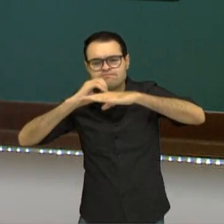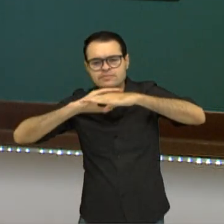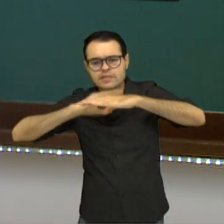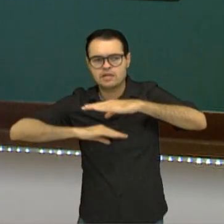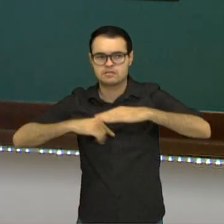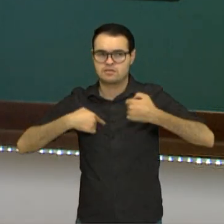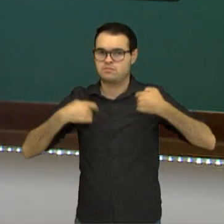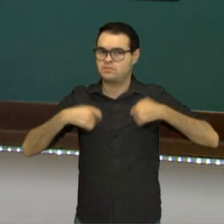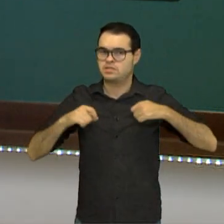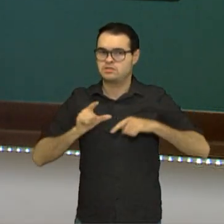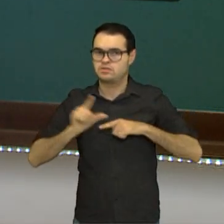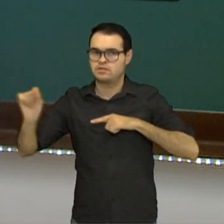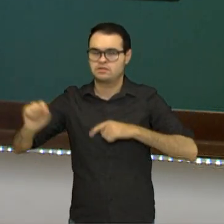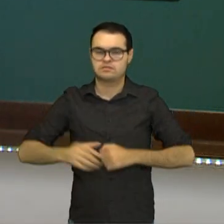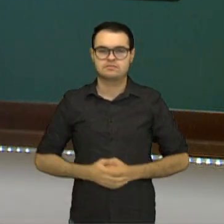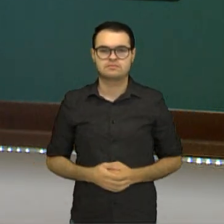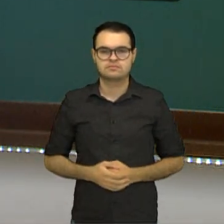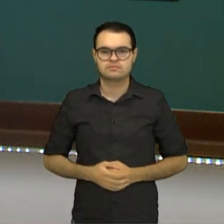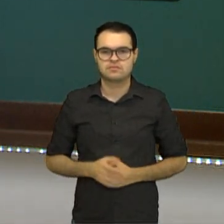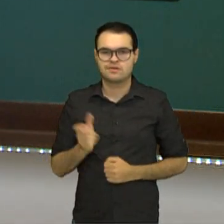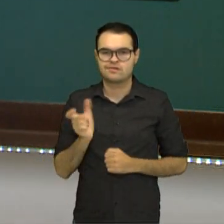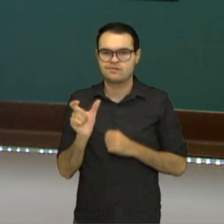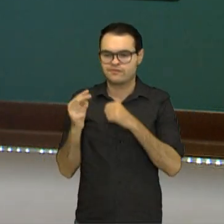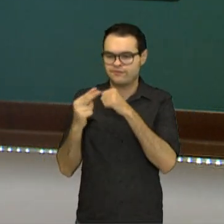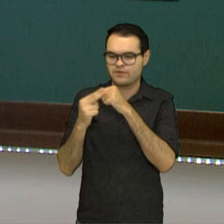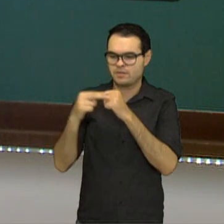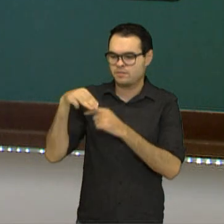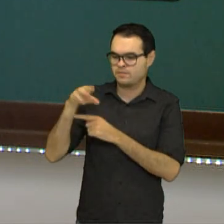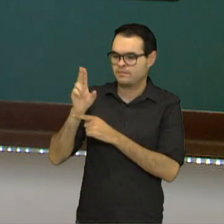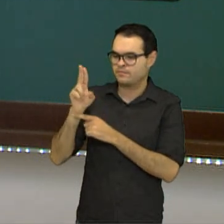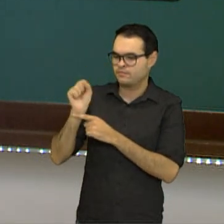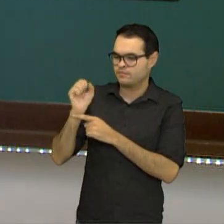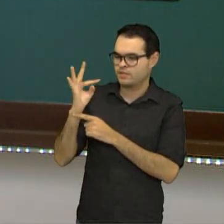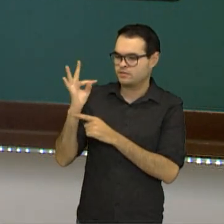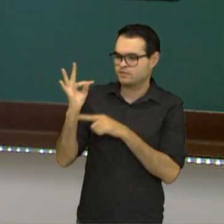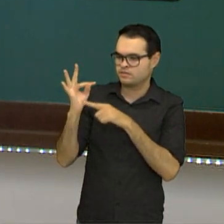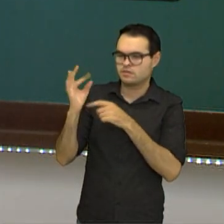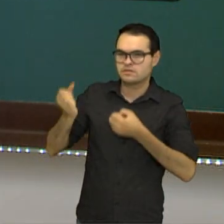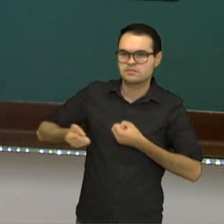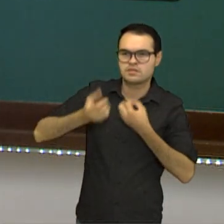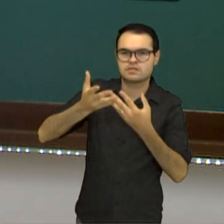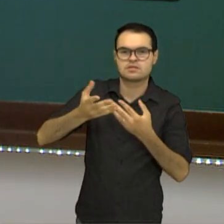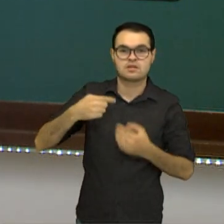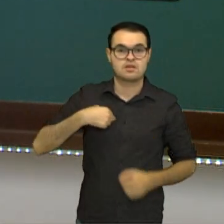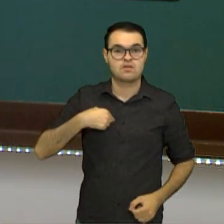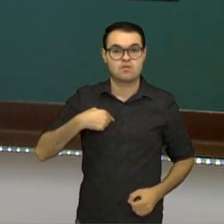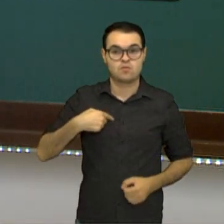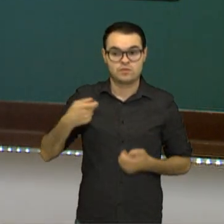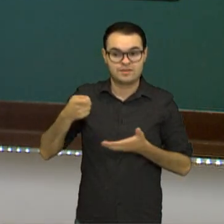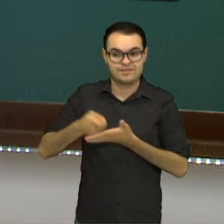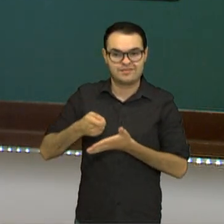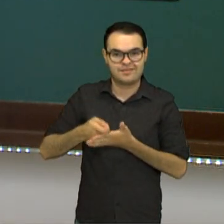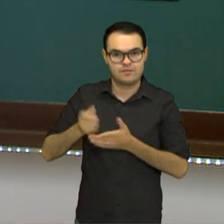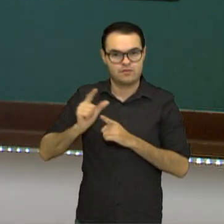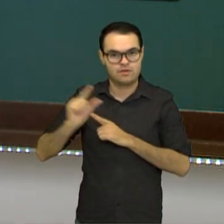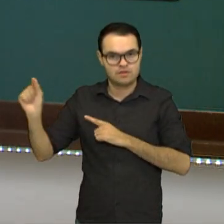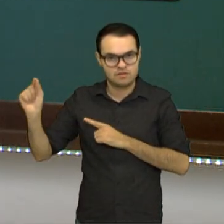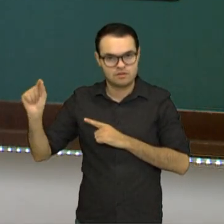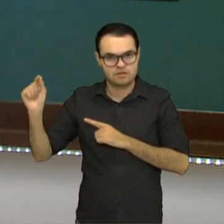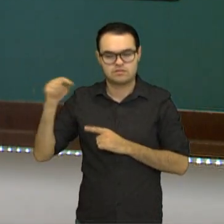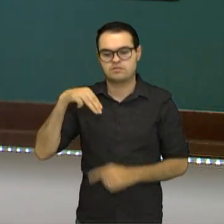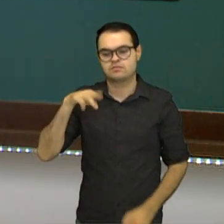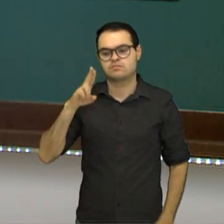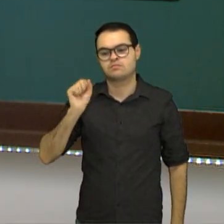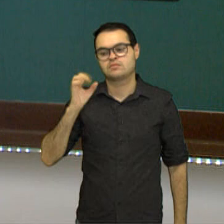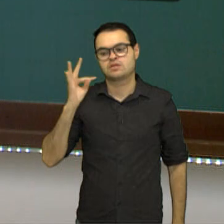ir. O que o verbo must está expressando? Se eu digo eu devo ir, o verbo must